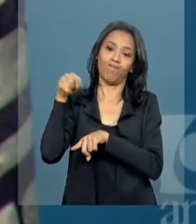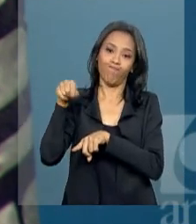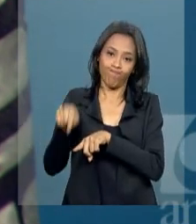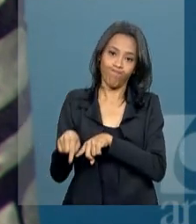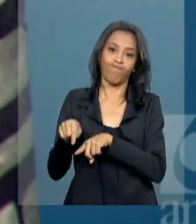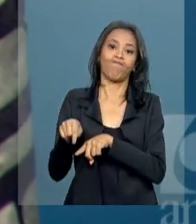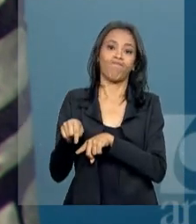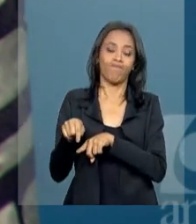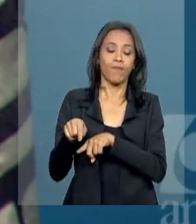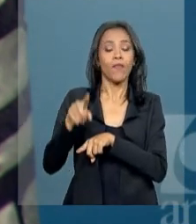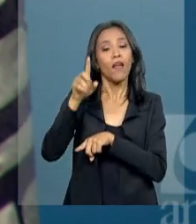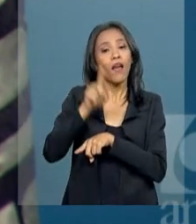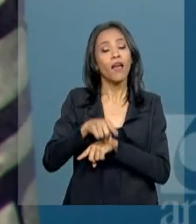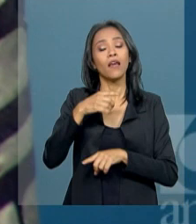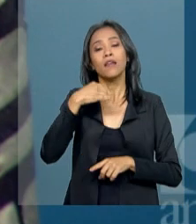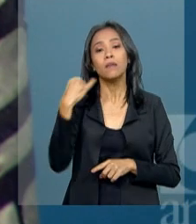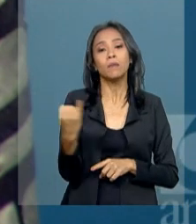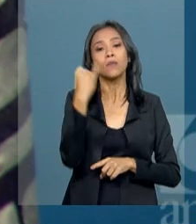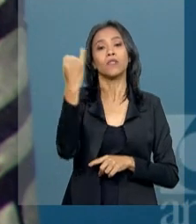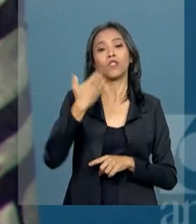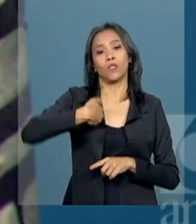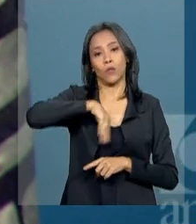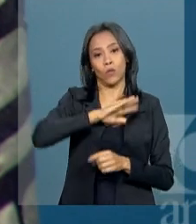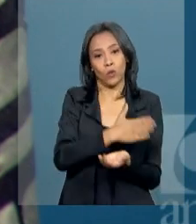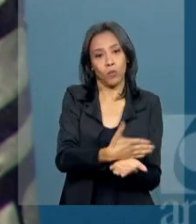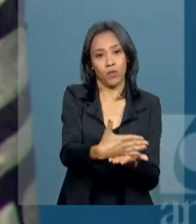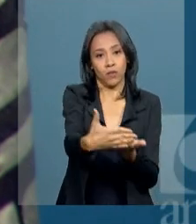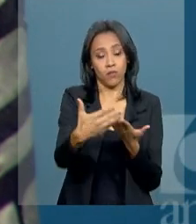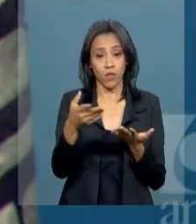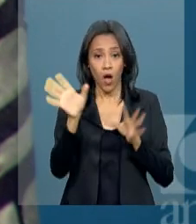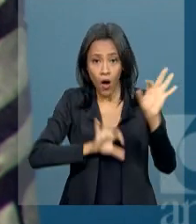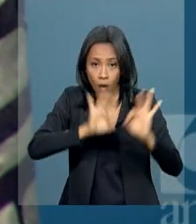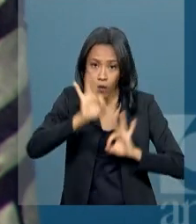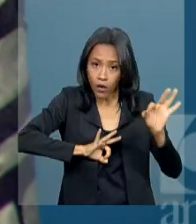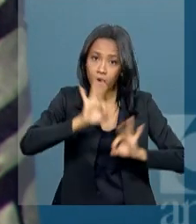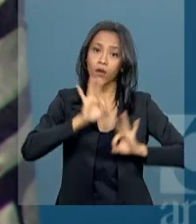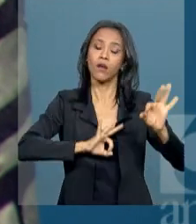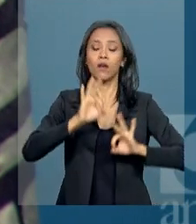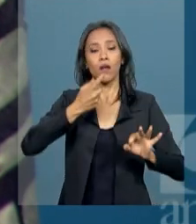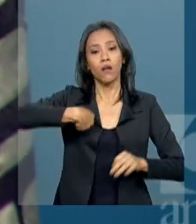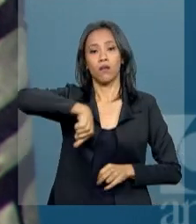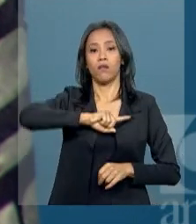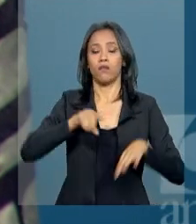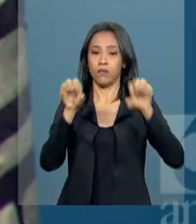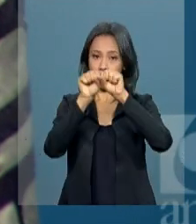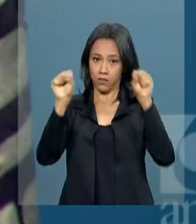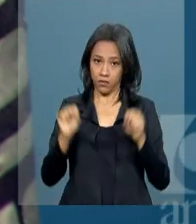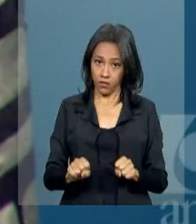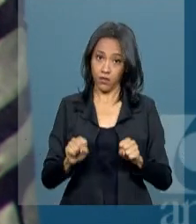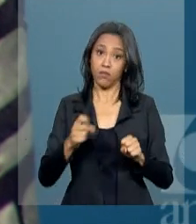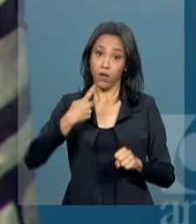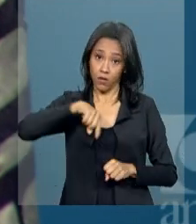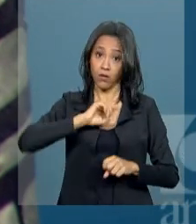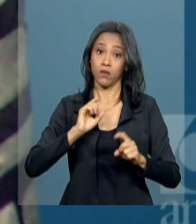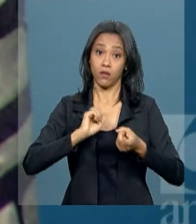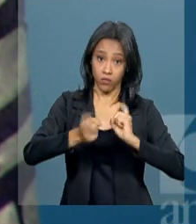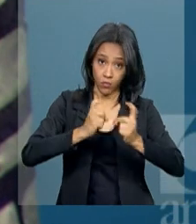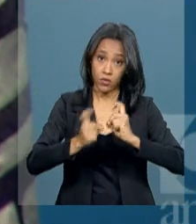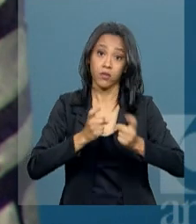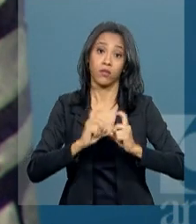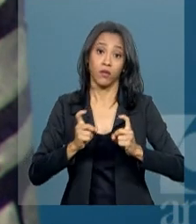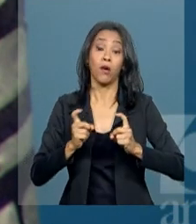É fundamental que nós comecemos a organizar o nosso sistema para colocar